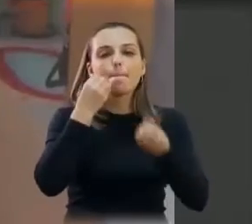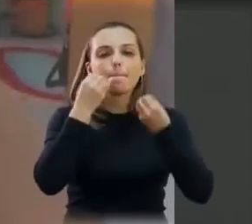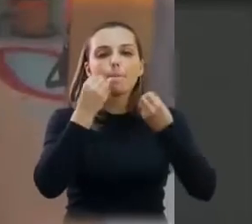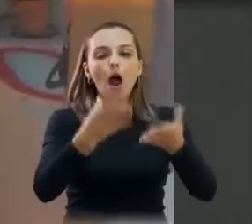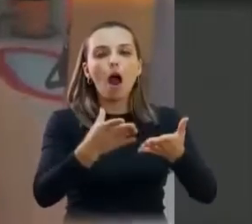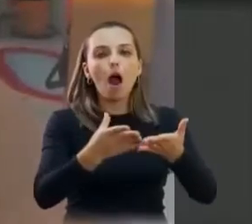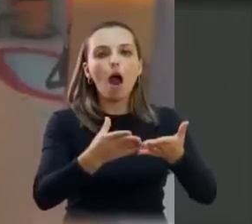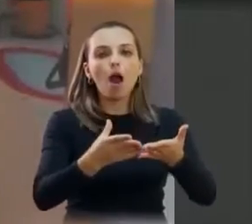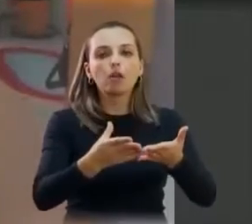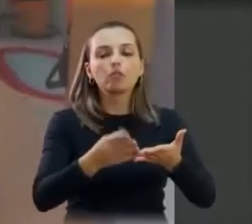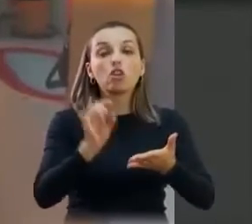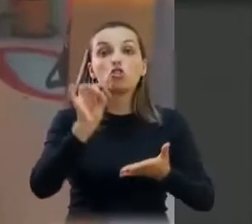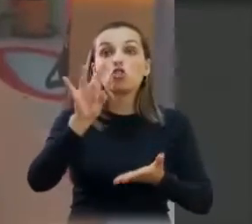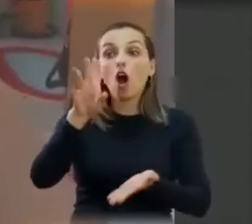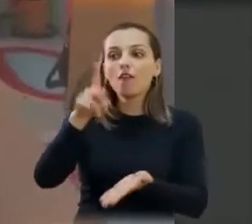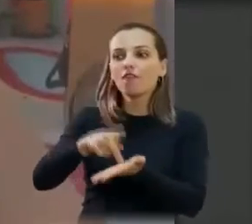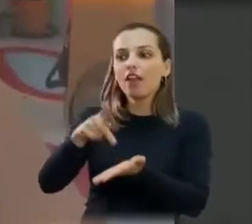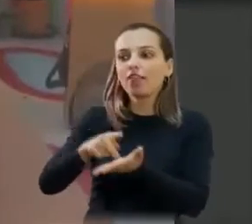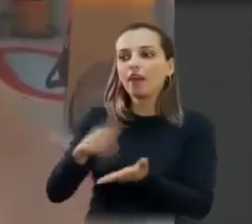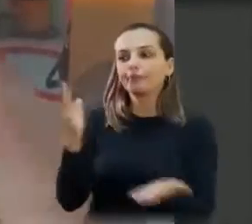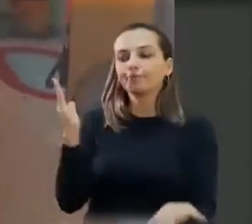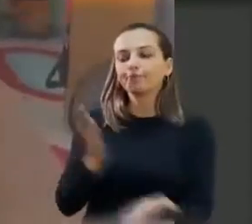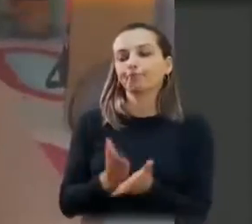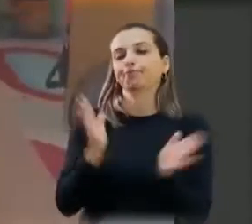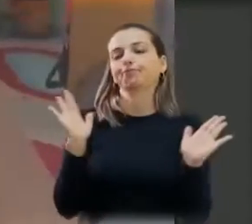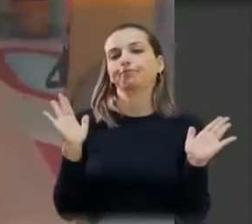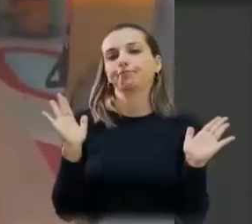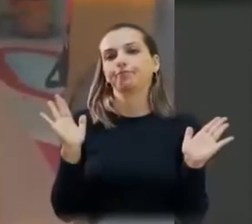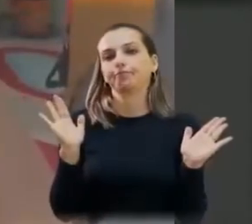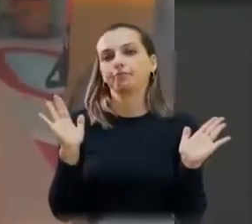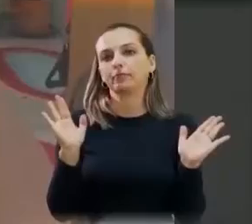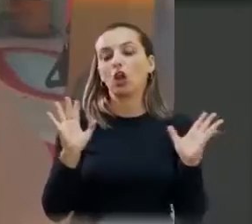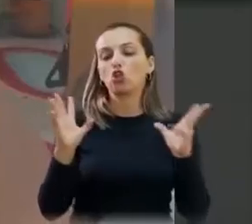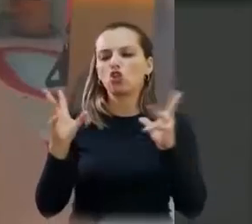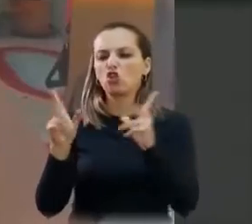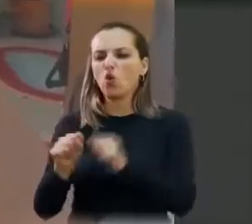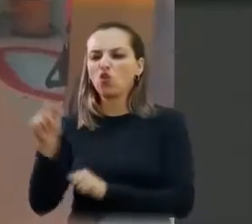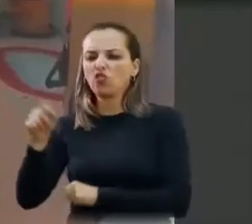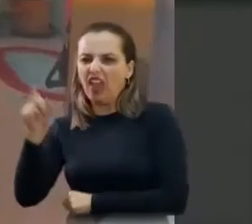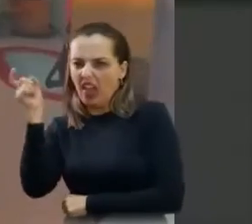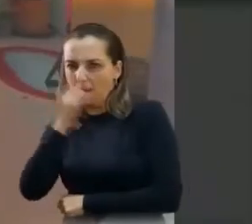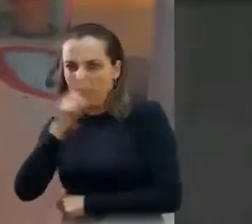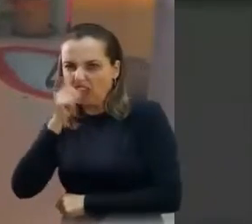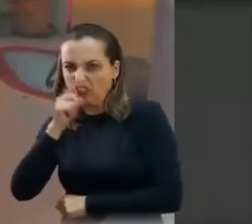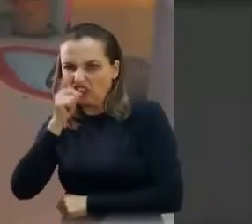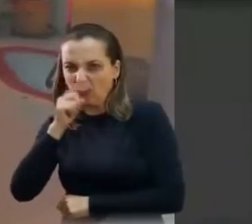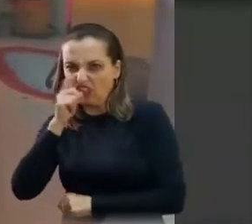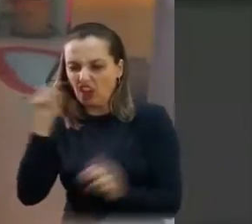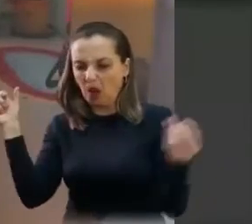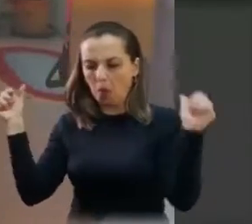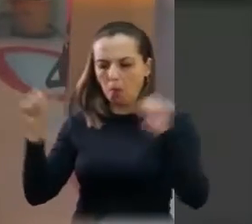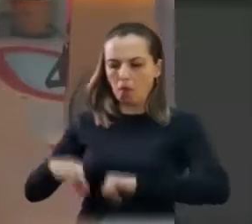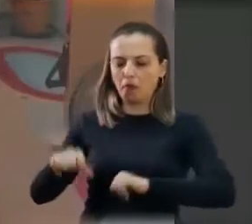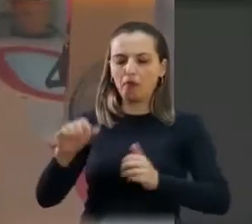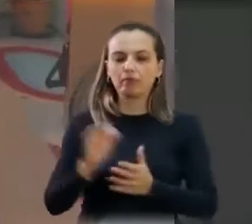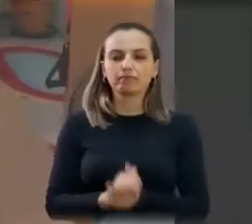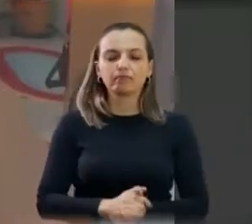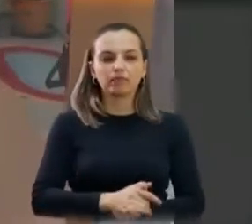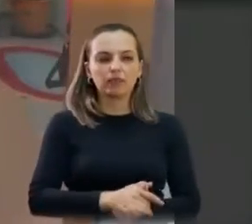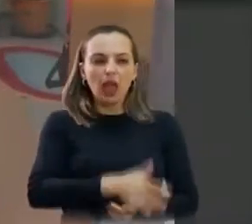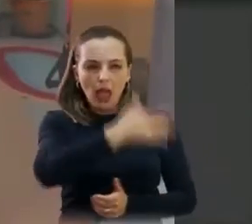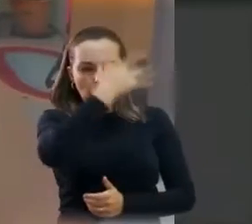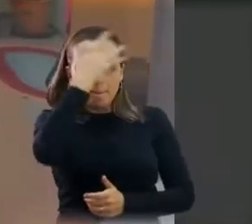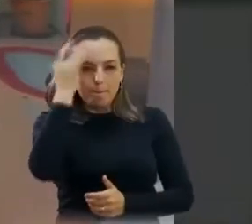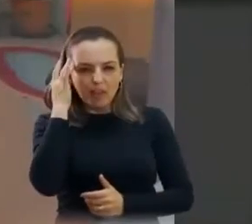boa e só a verdade basta. Tudo aquilo que vem da mentira não serve. Um herói de verdade não